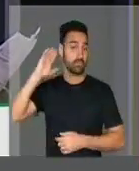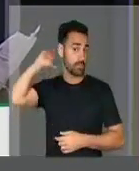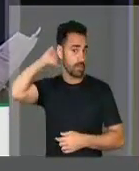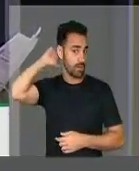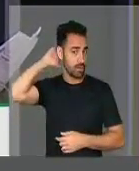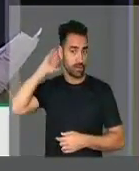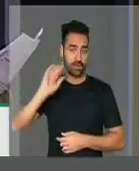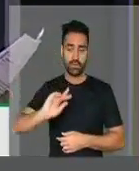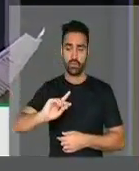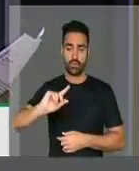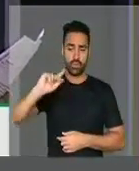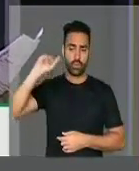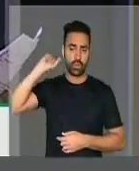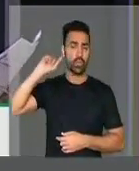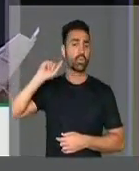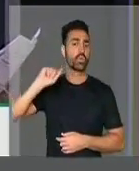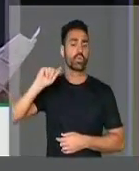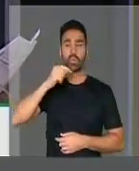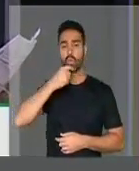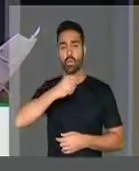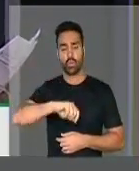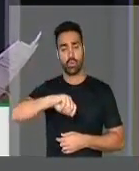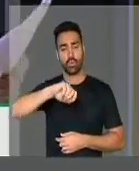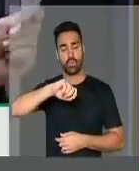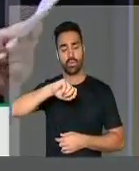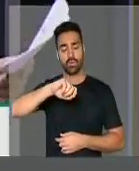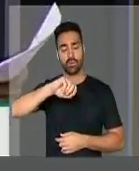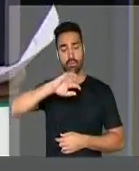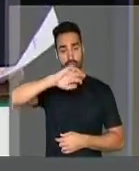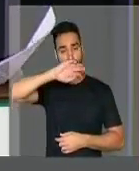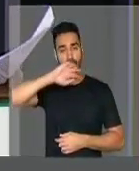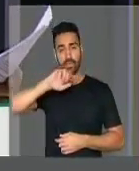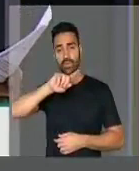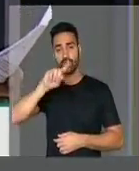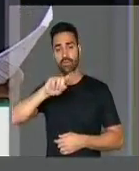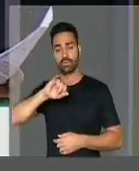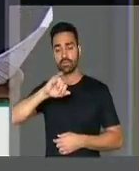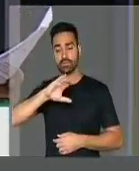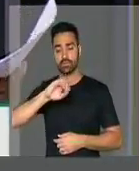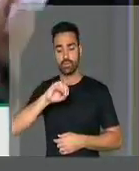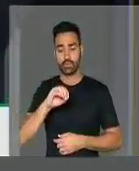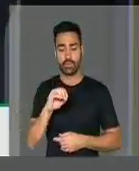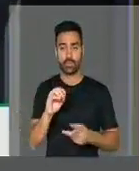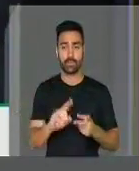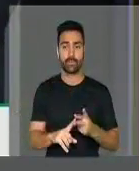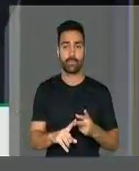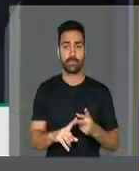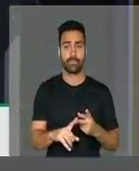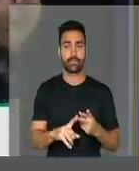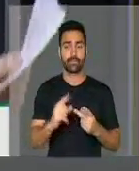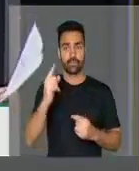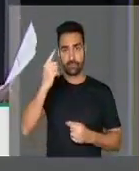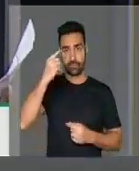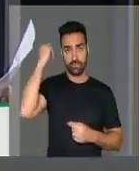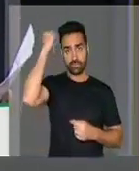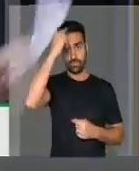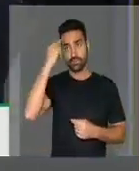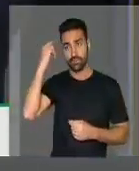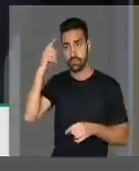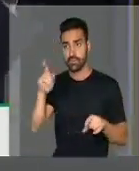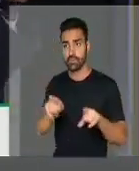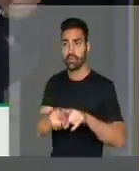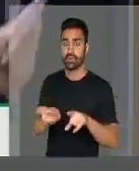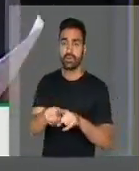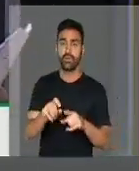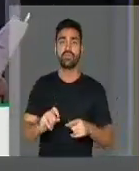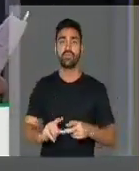época em que o Dom Zico, de eterna memória, o santo Dom Zico, o lindo